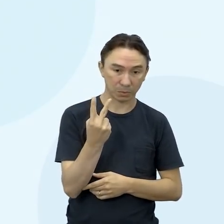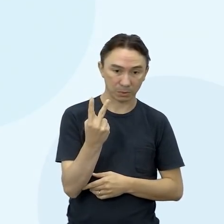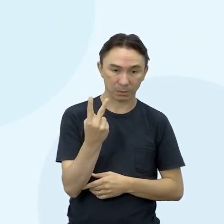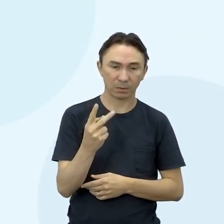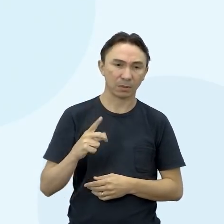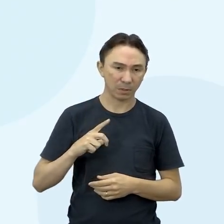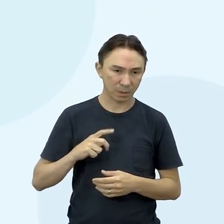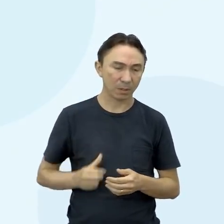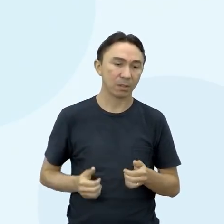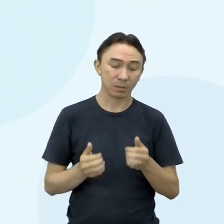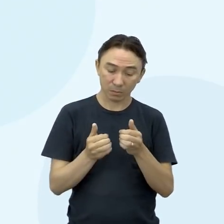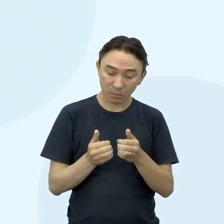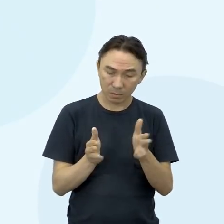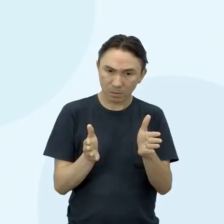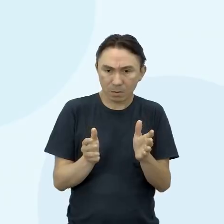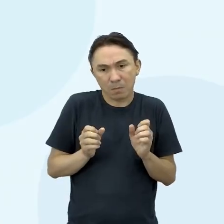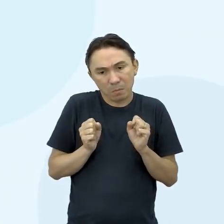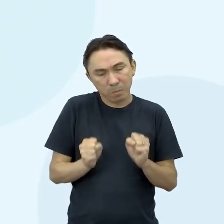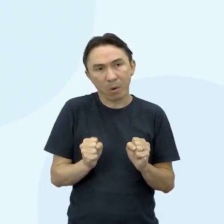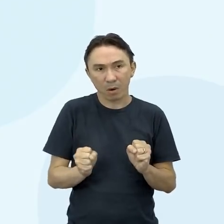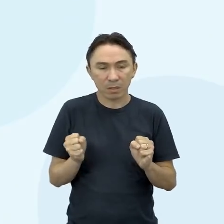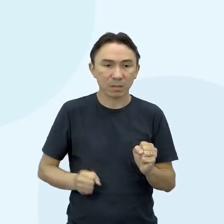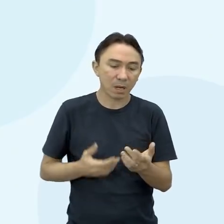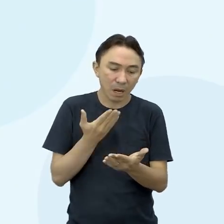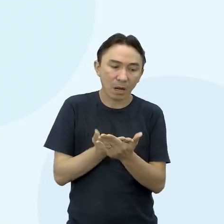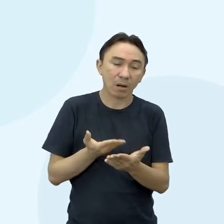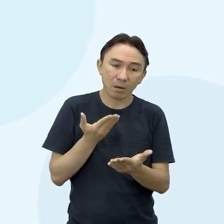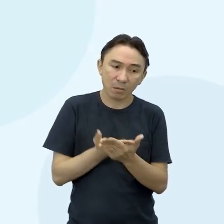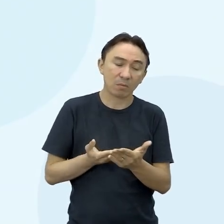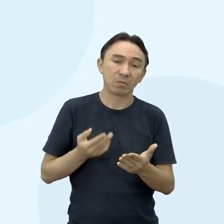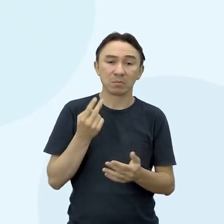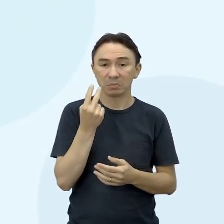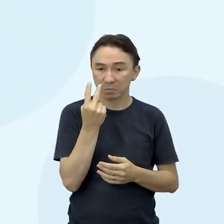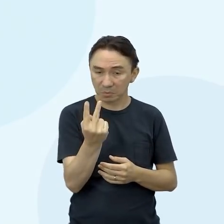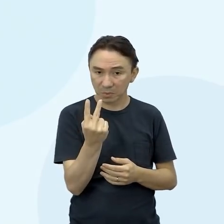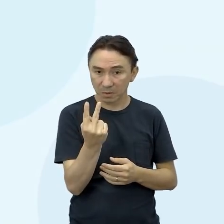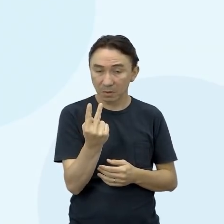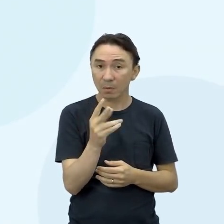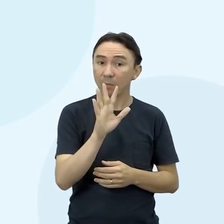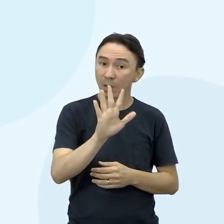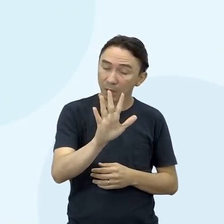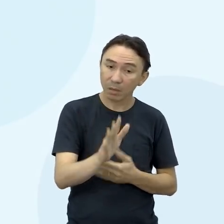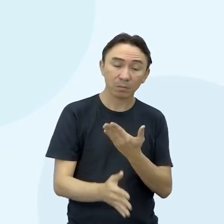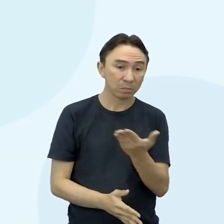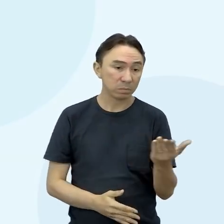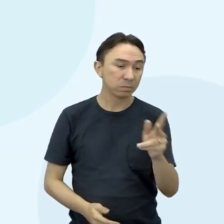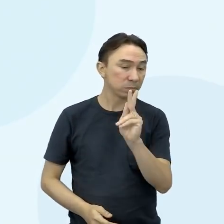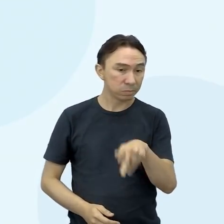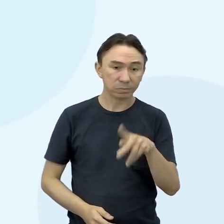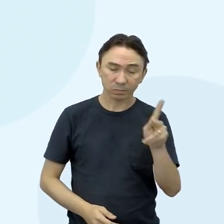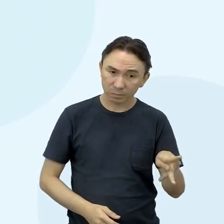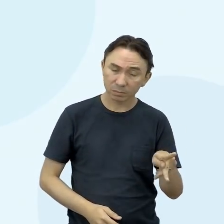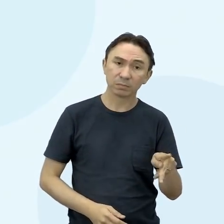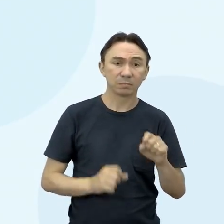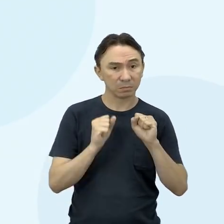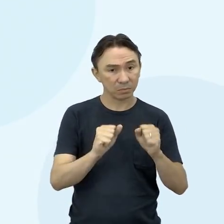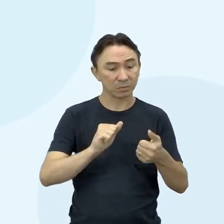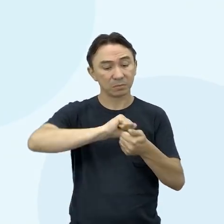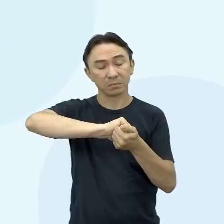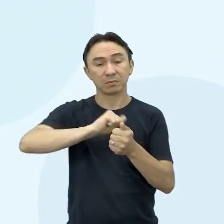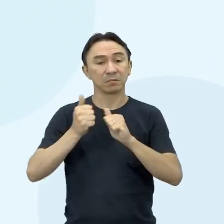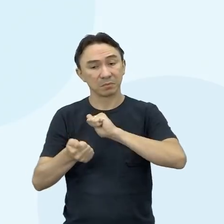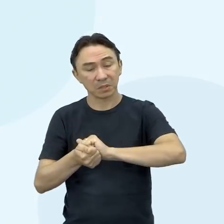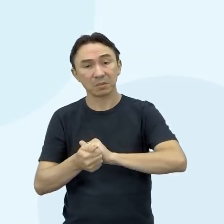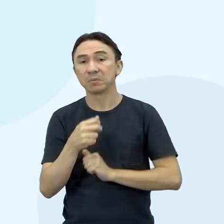feita em 2 aulas, mas lembrando, professor, que você tem autonomia para sempre adaptar de acordo com a realidade da escola.